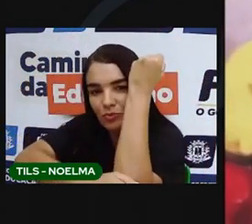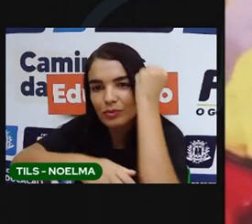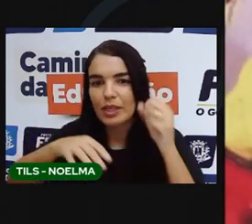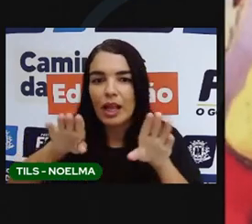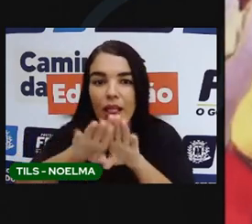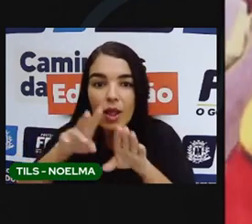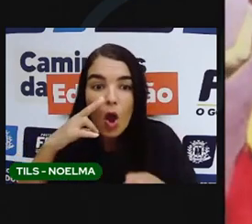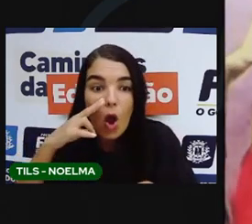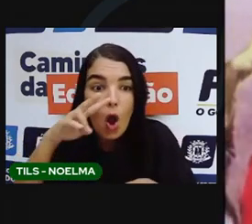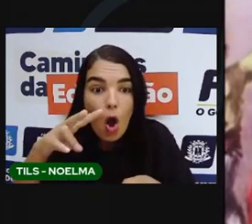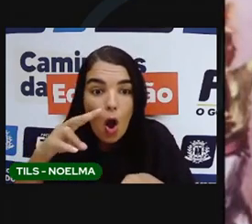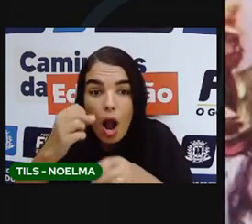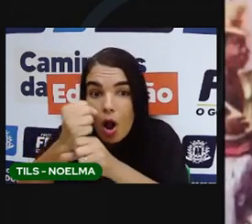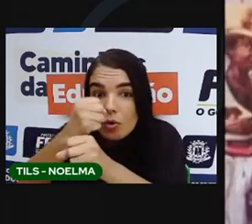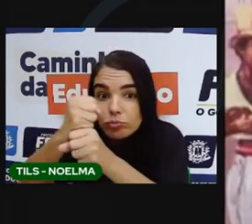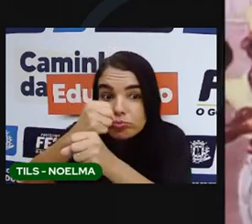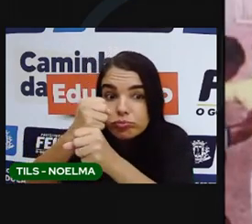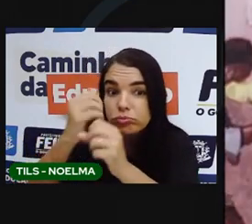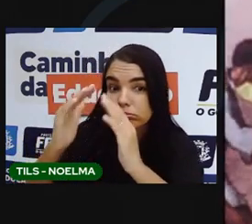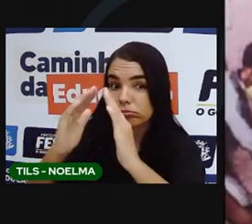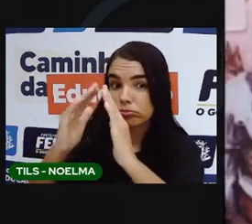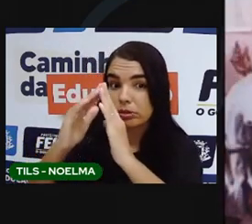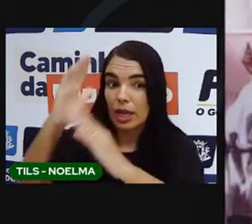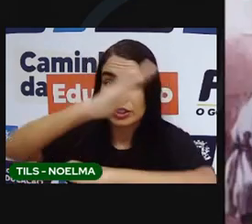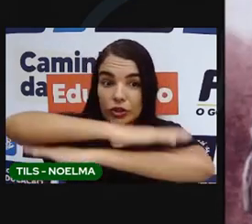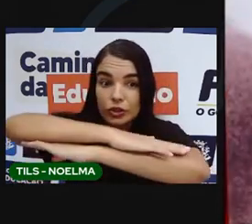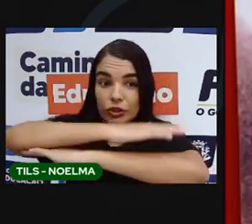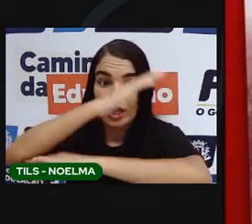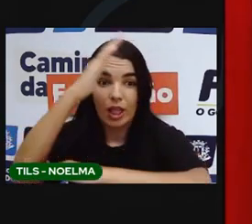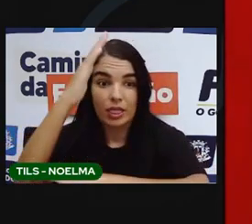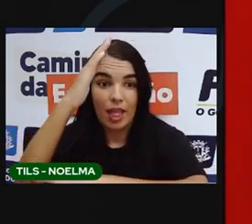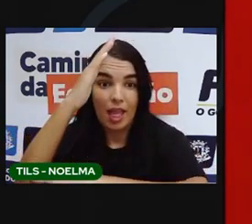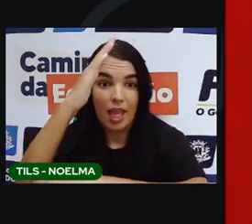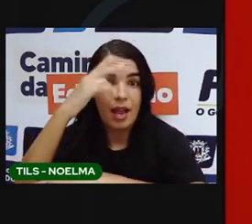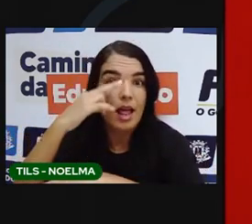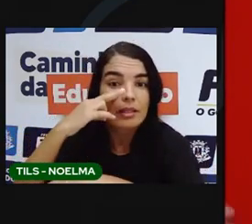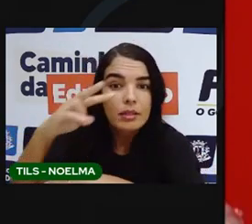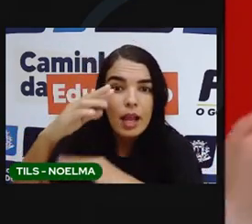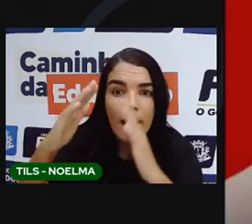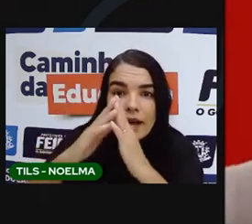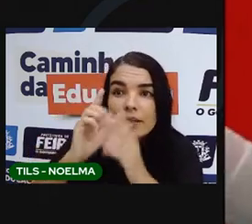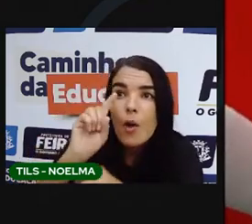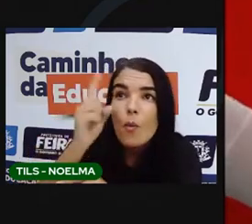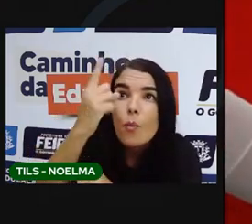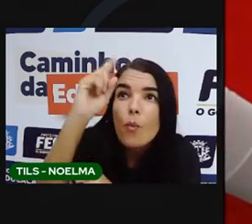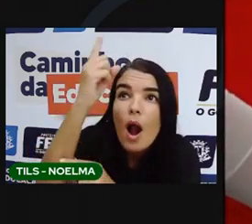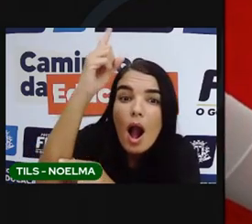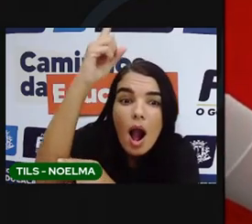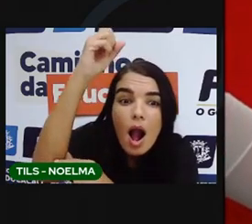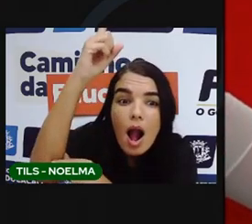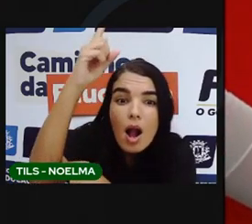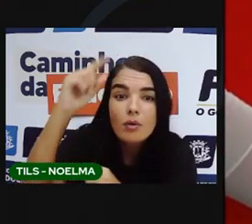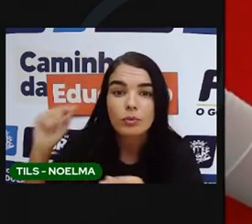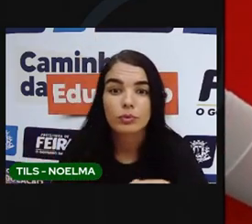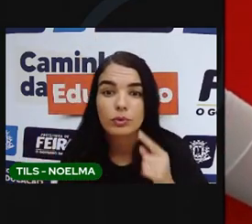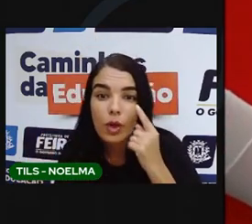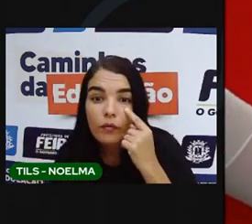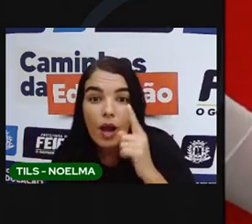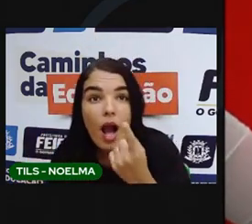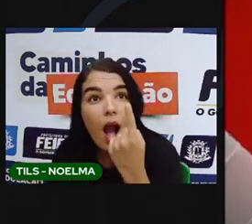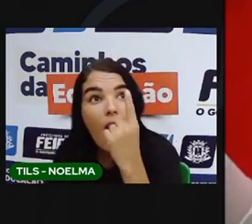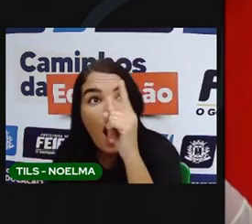linda dessa vela que tem uma casa no Alto da Colina em